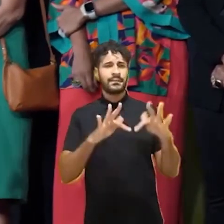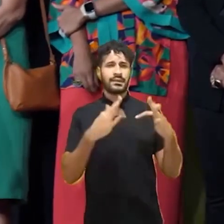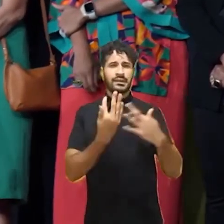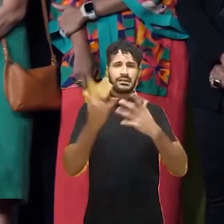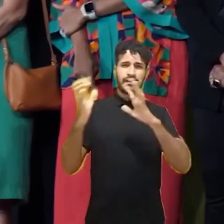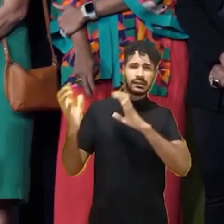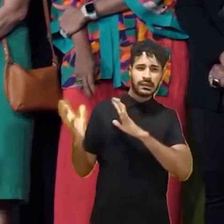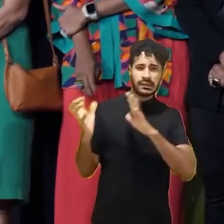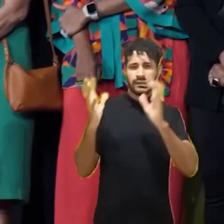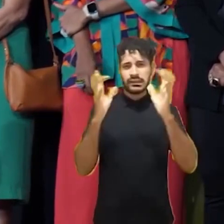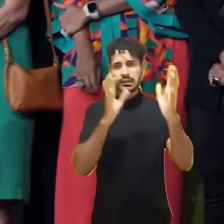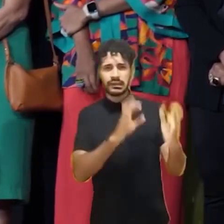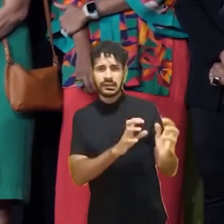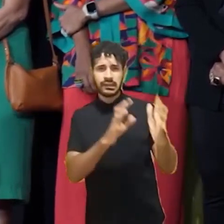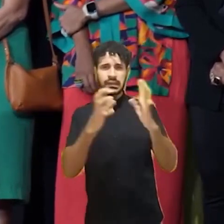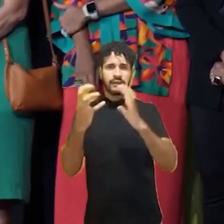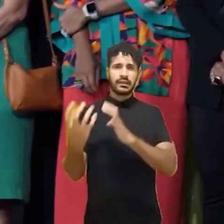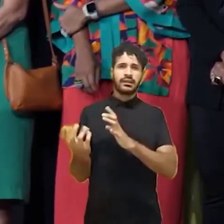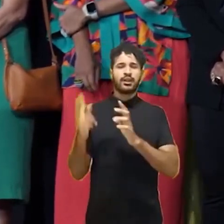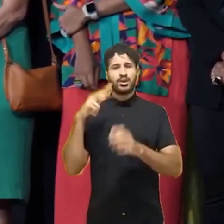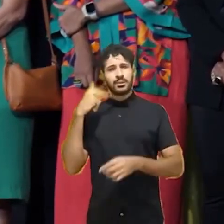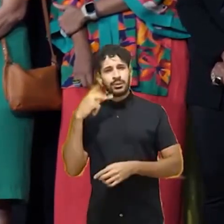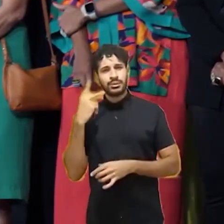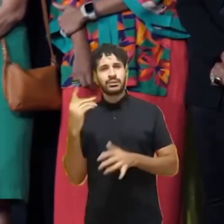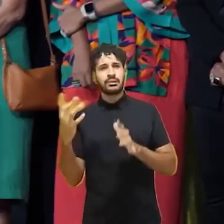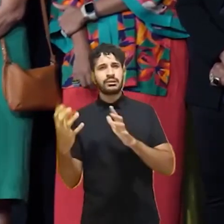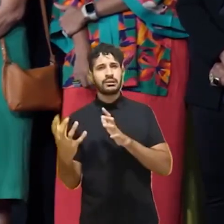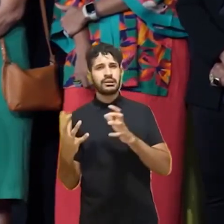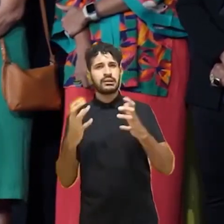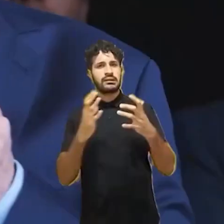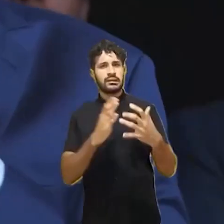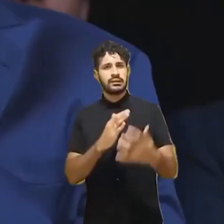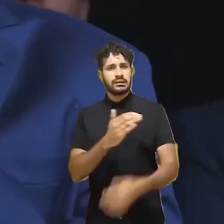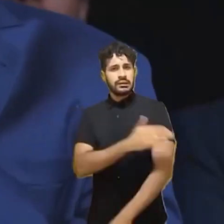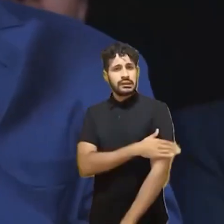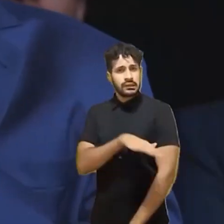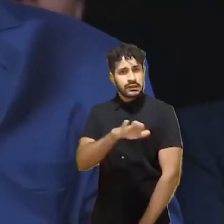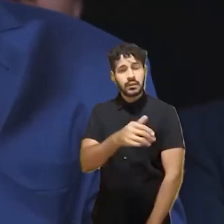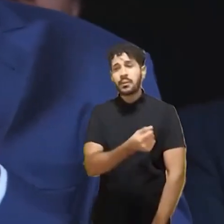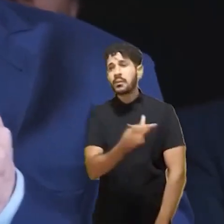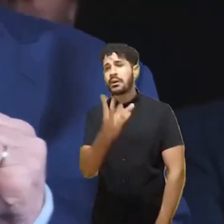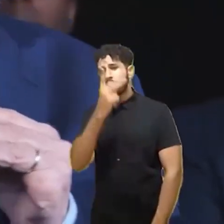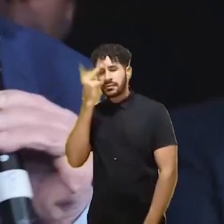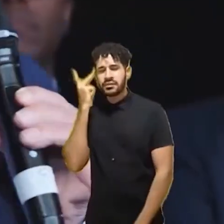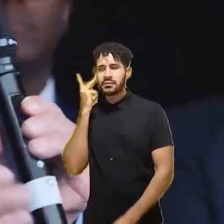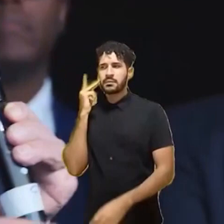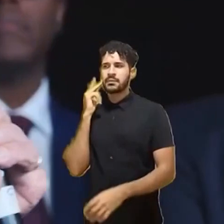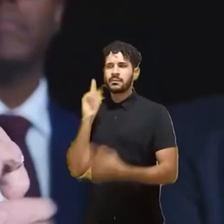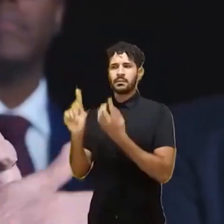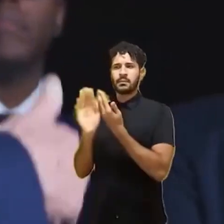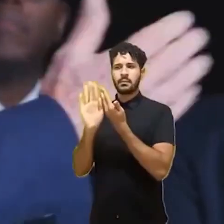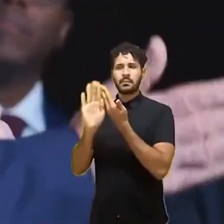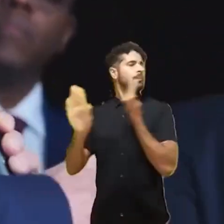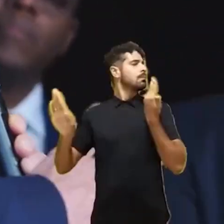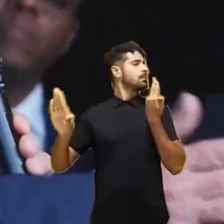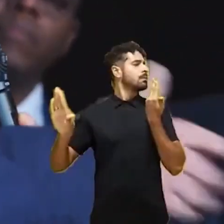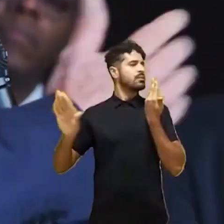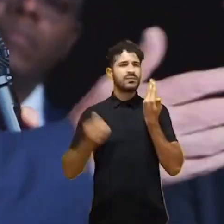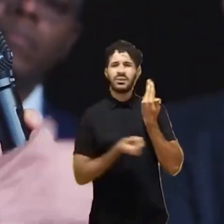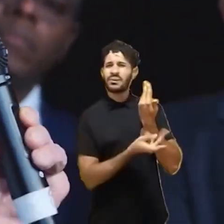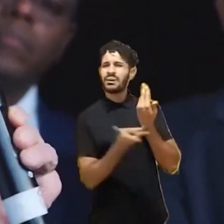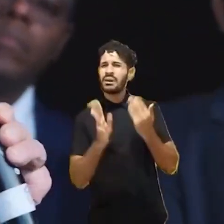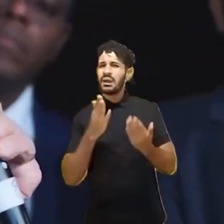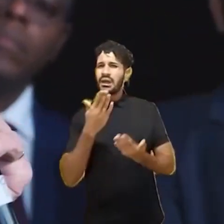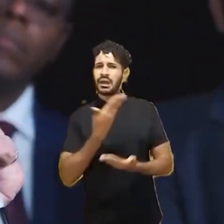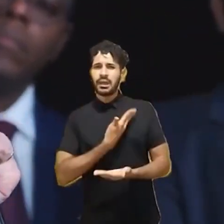por causa da política por causa do fascismo quantas pessoas deixaram de conversar quantos amigos foram perdidos